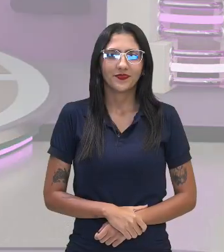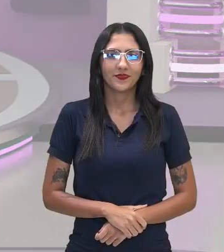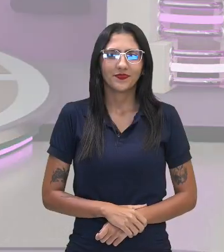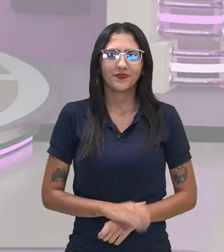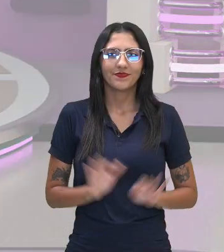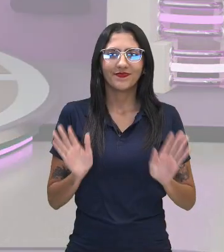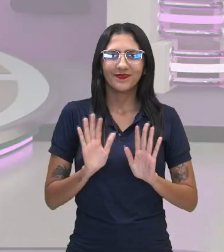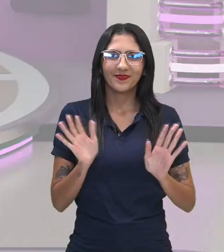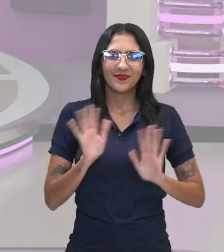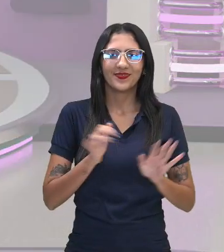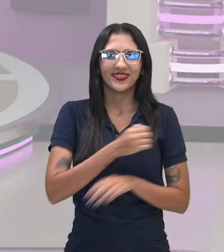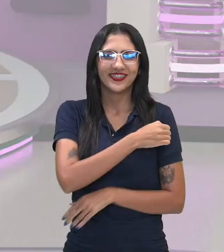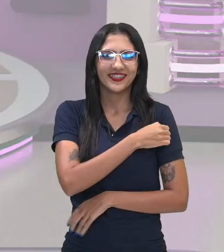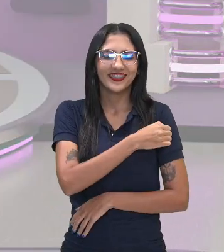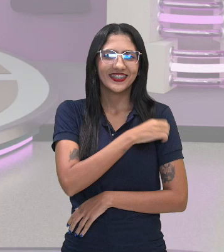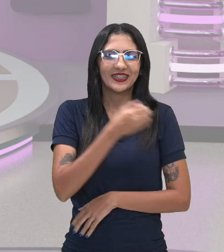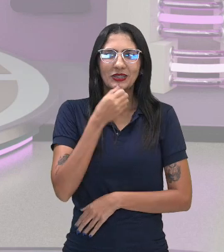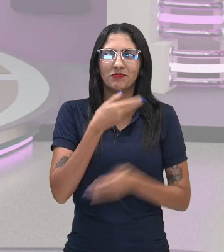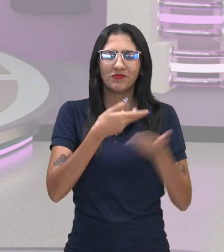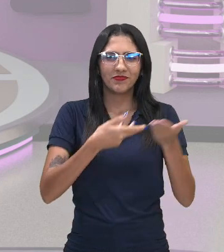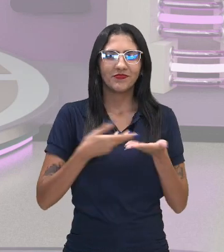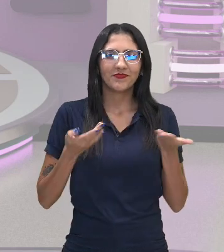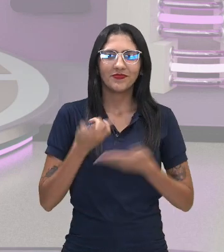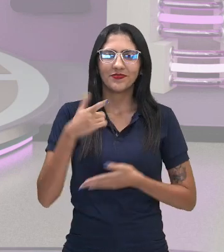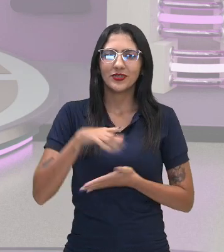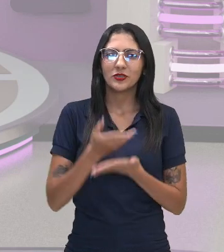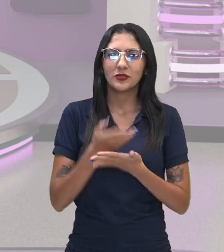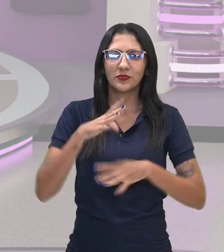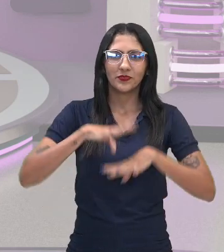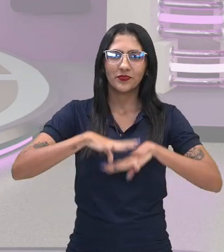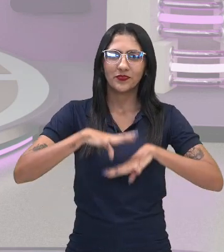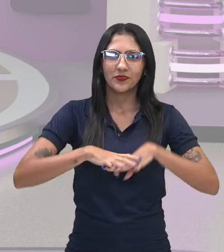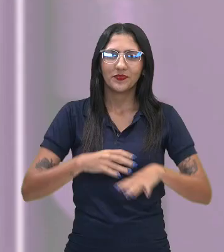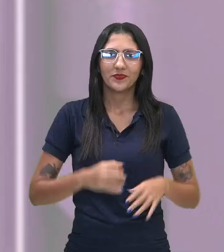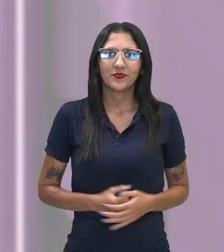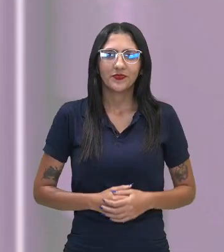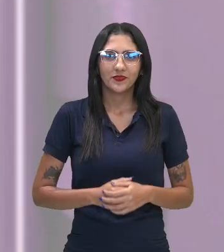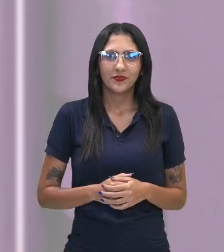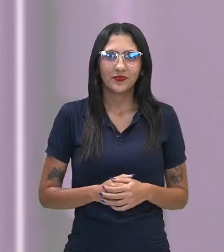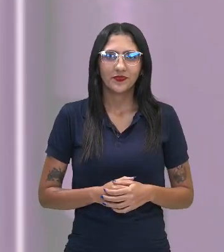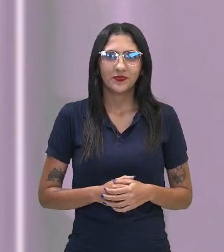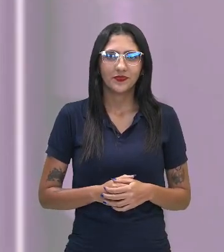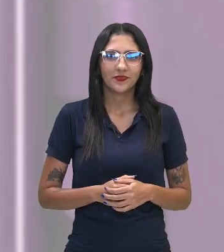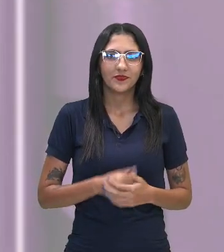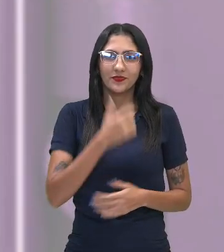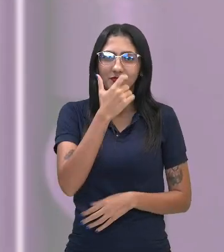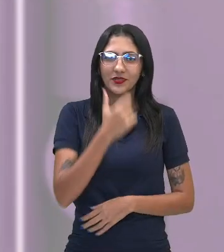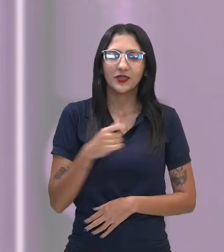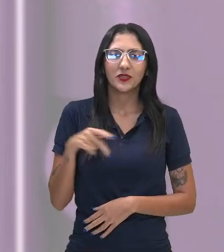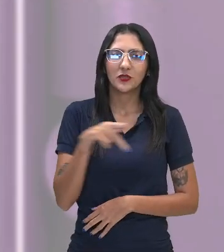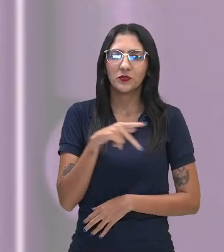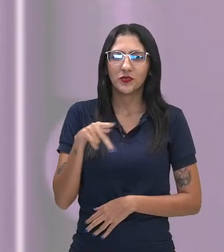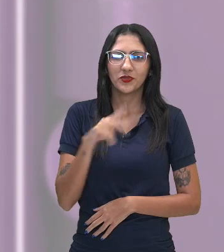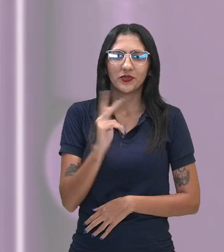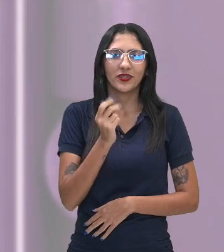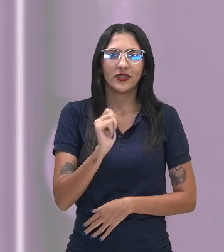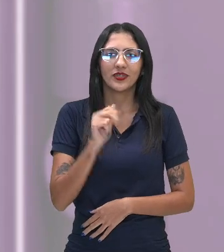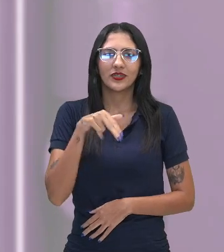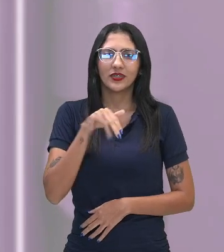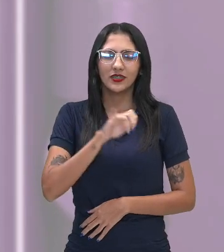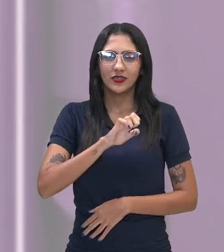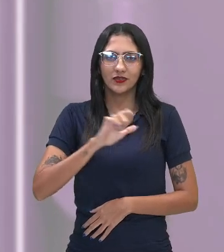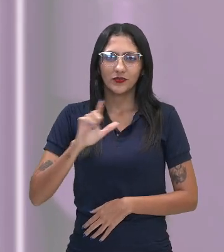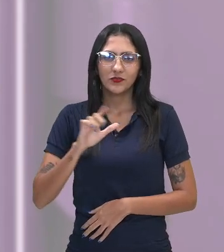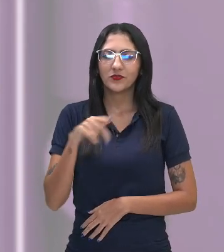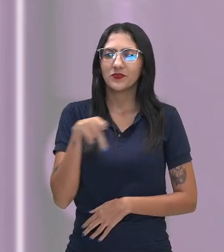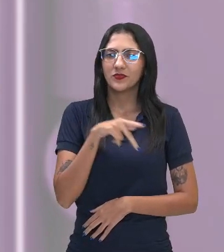Olá, sejam todos bem-vindos a mais uma aula do componente de matemática. Eu sou o professor Aniel Santos, professor de